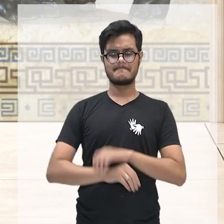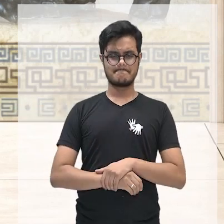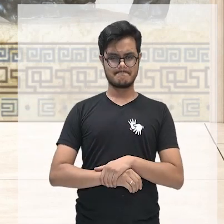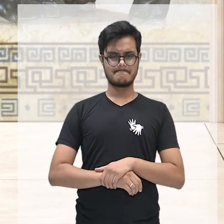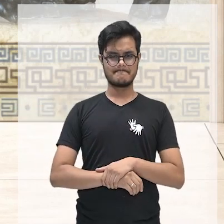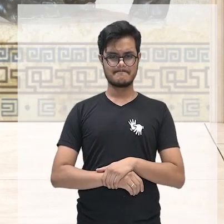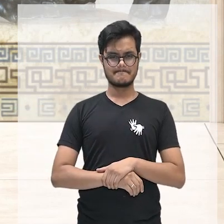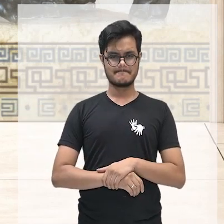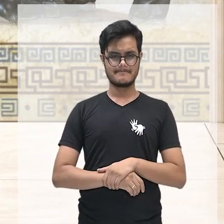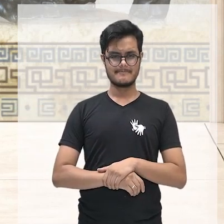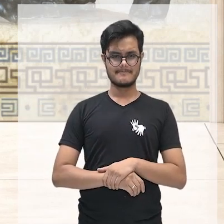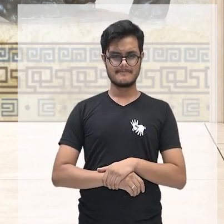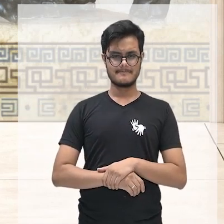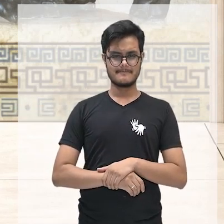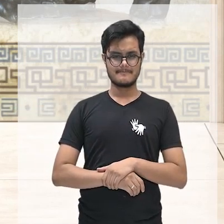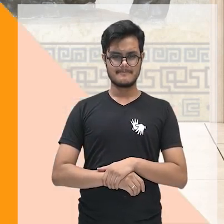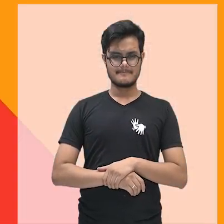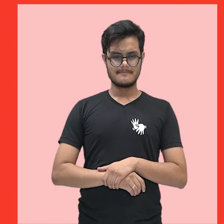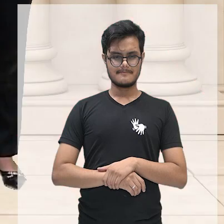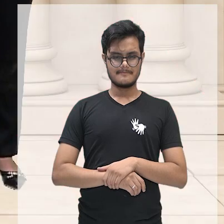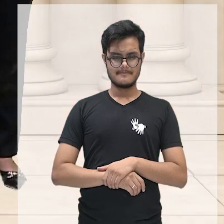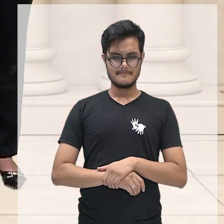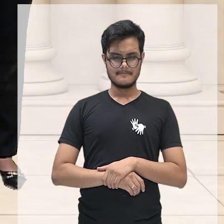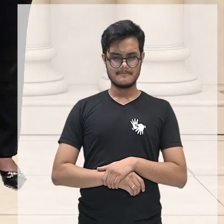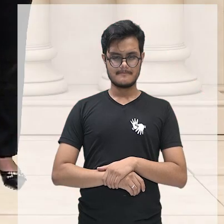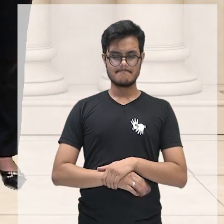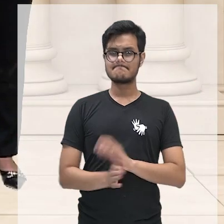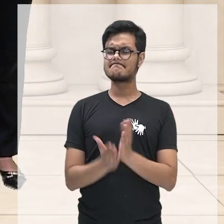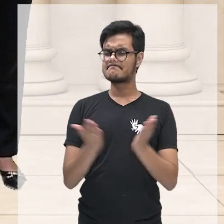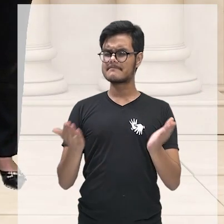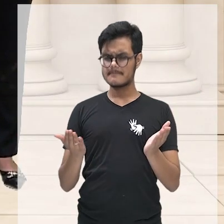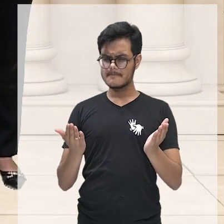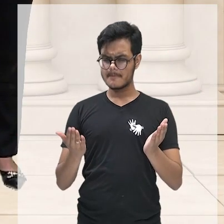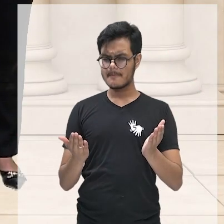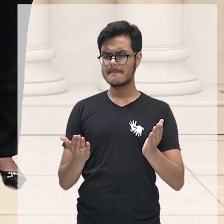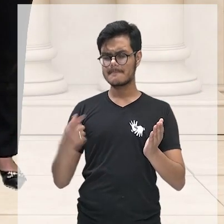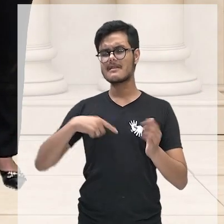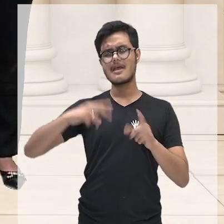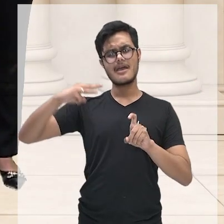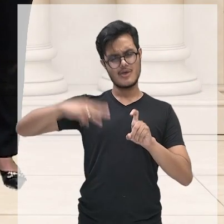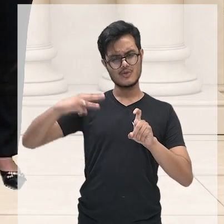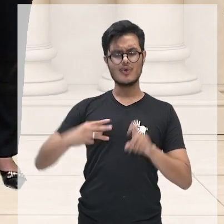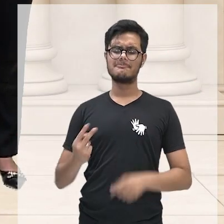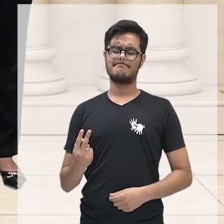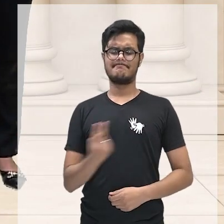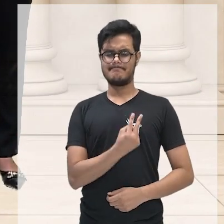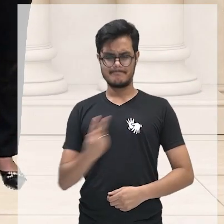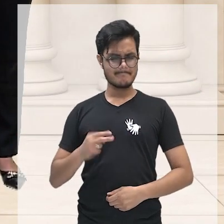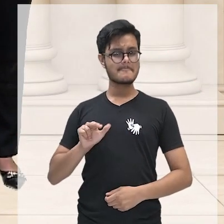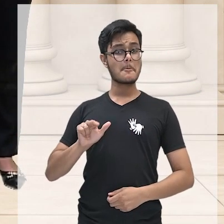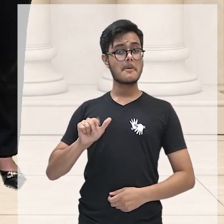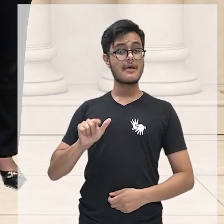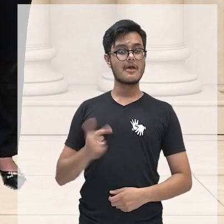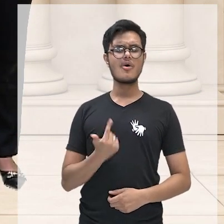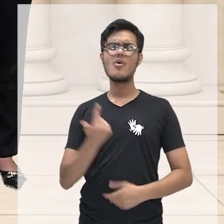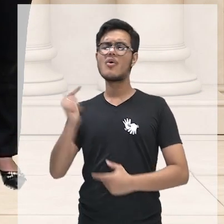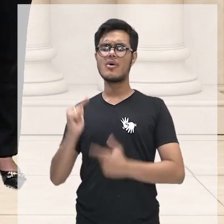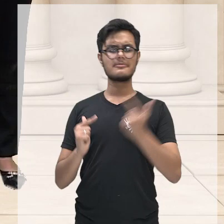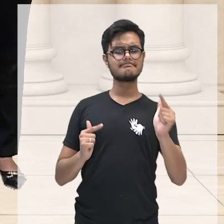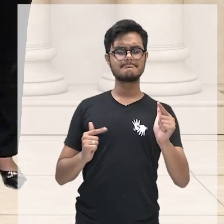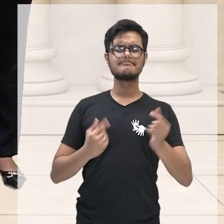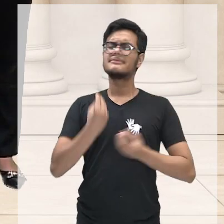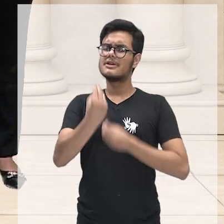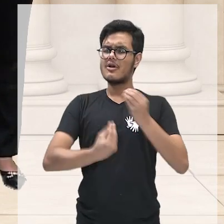de Roma Além da Lenda de ROM Remo outras lendas que falam sobre a origem